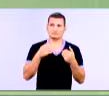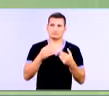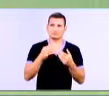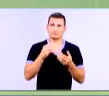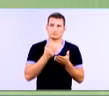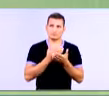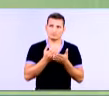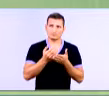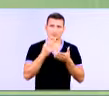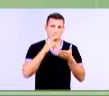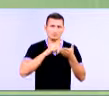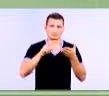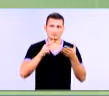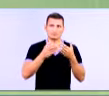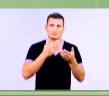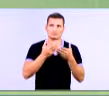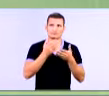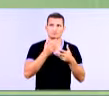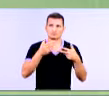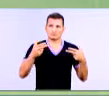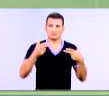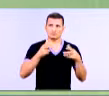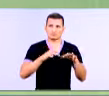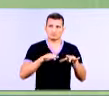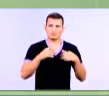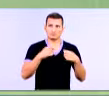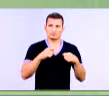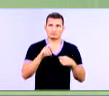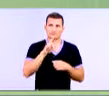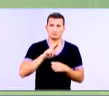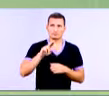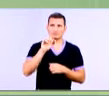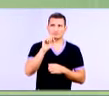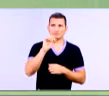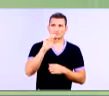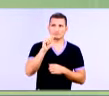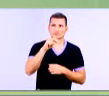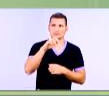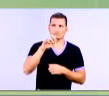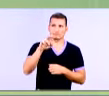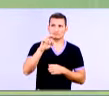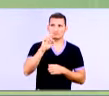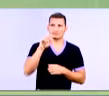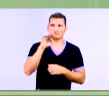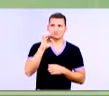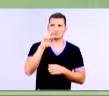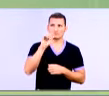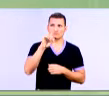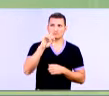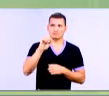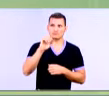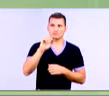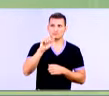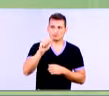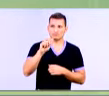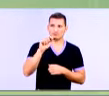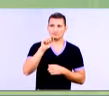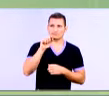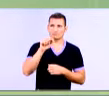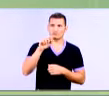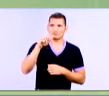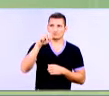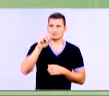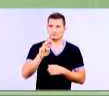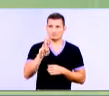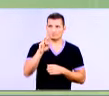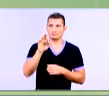coisa do teclado, eu preciso usar esse comando. Scanner entrada, recebe new scanner system.in. Gente, a gente vai entender